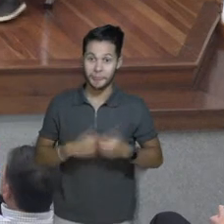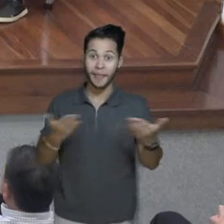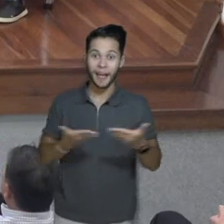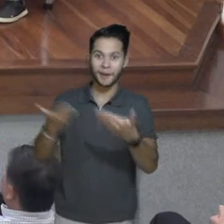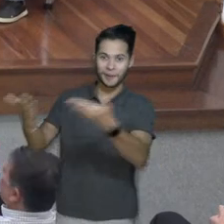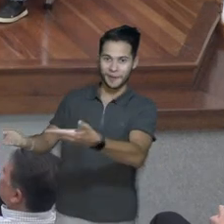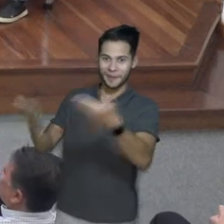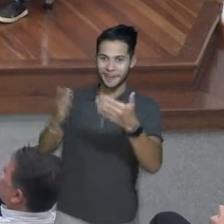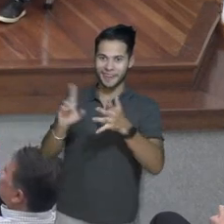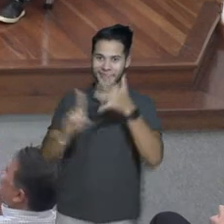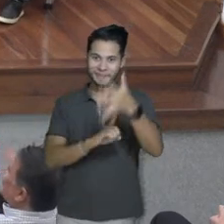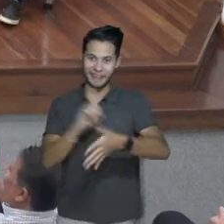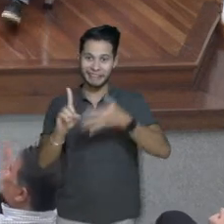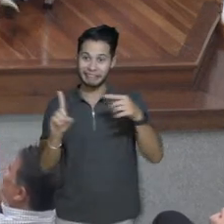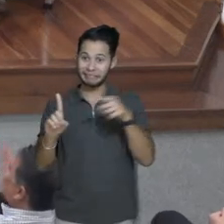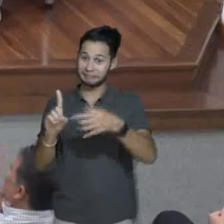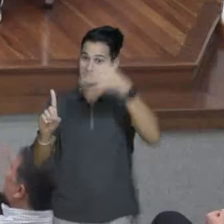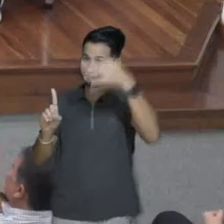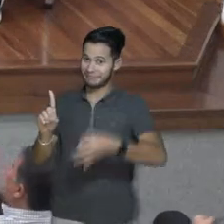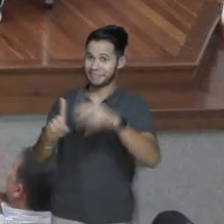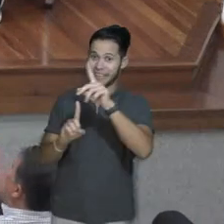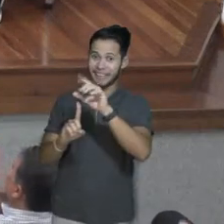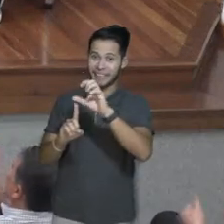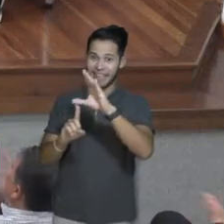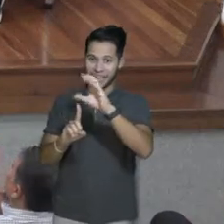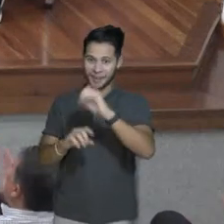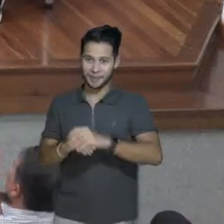tá gente deixa eu